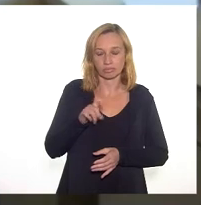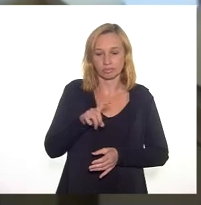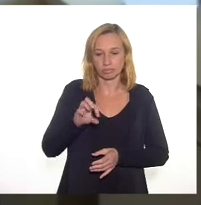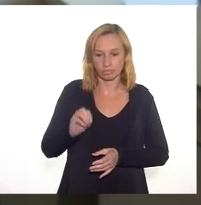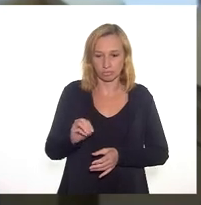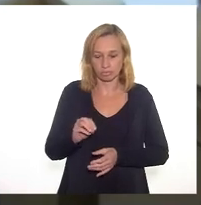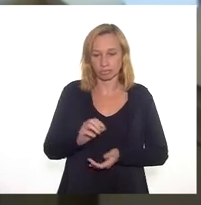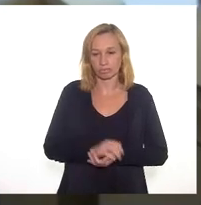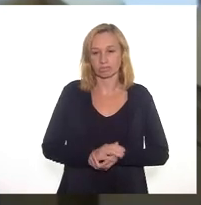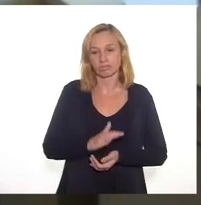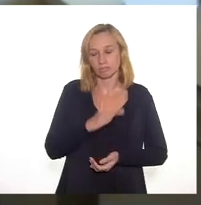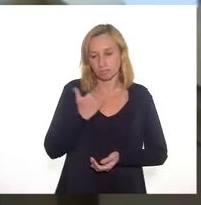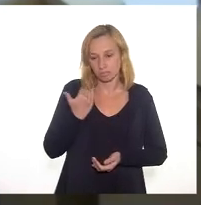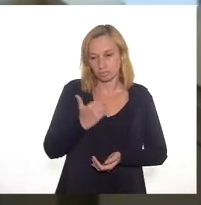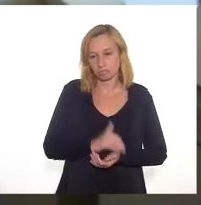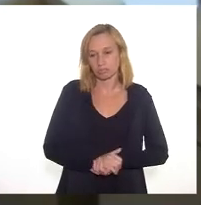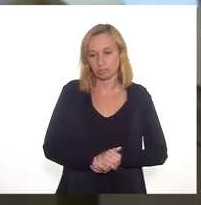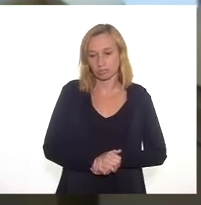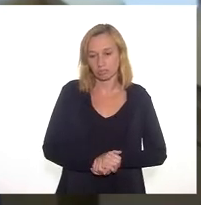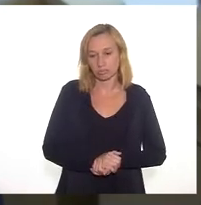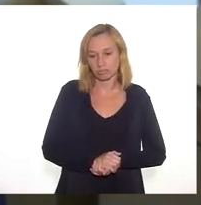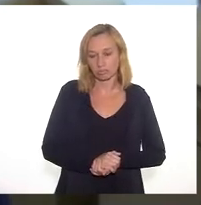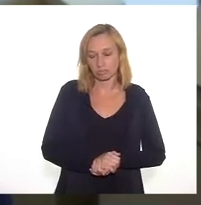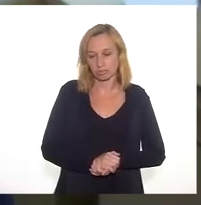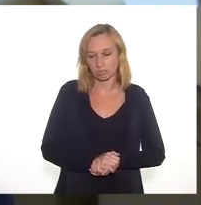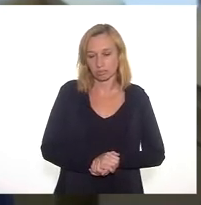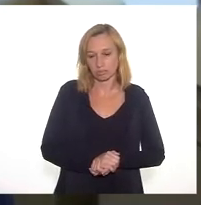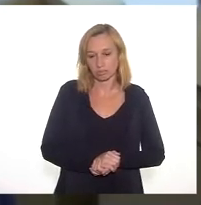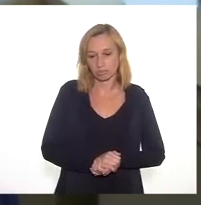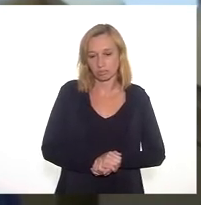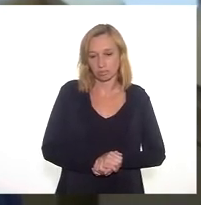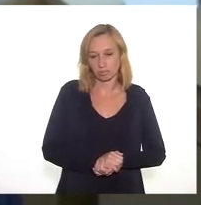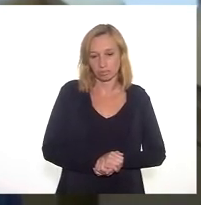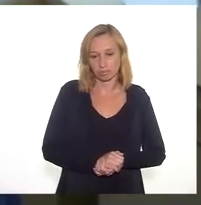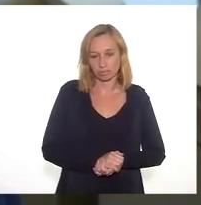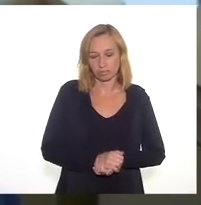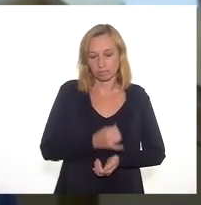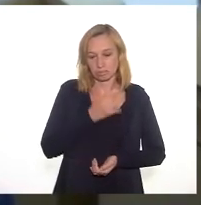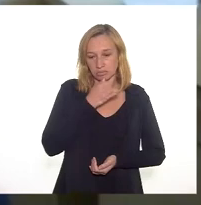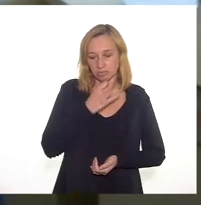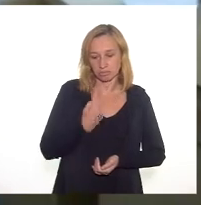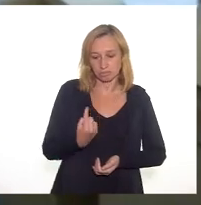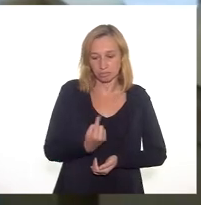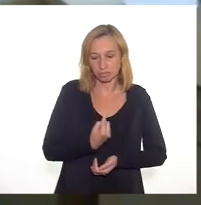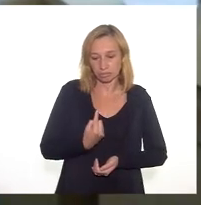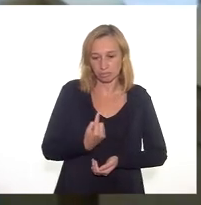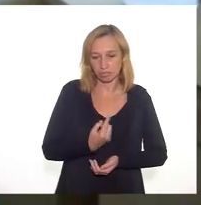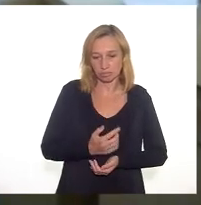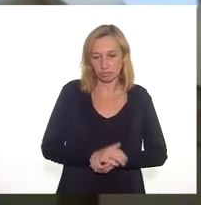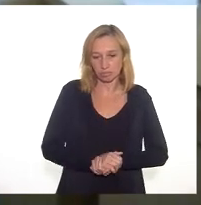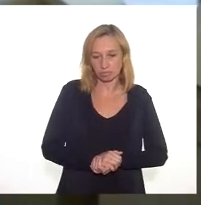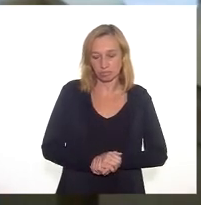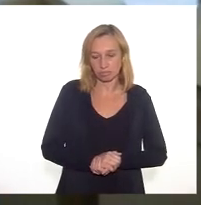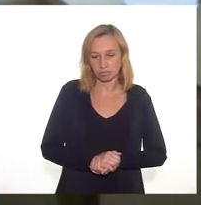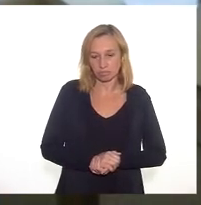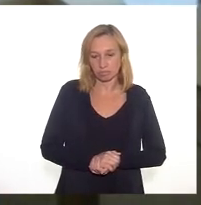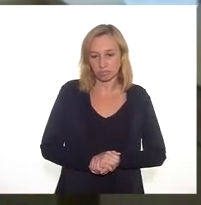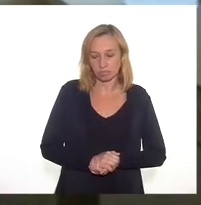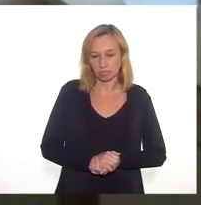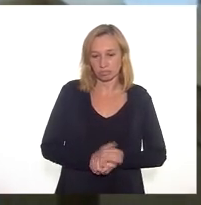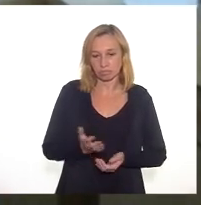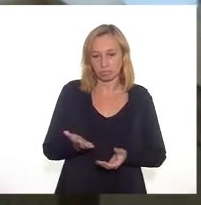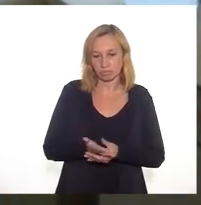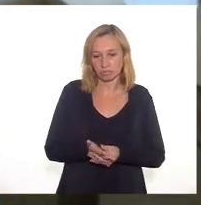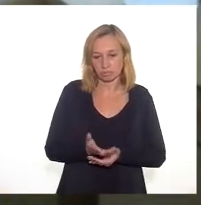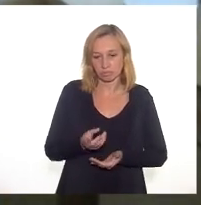Joãozinho Peixoto, que acabou, inclusive, vindo a falecer para a tristeza nossa. O processo daí saiu daqui,